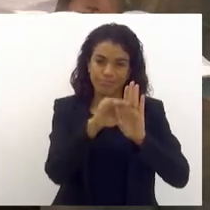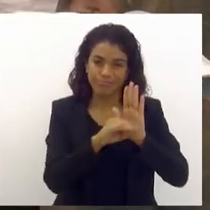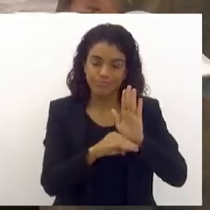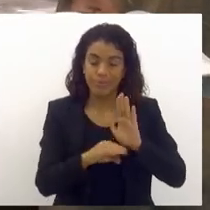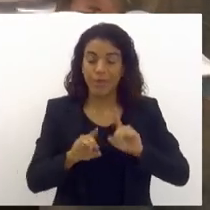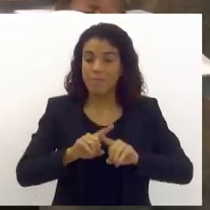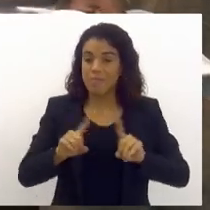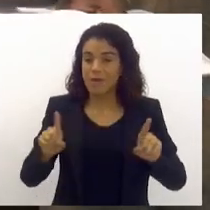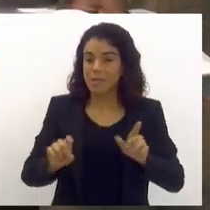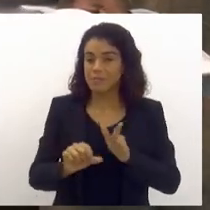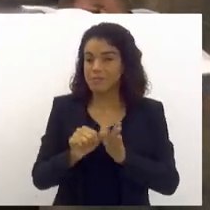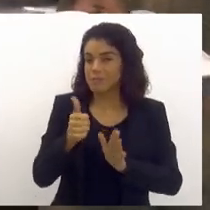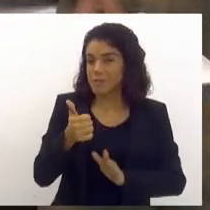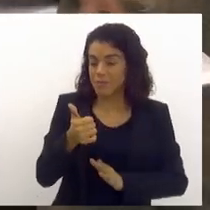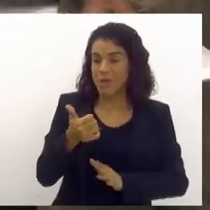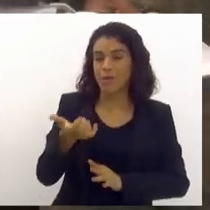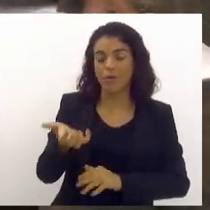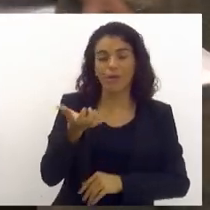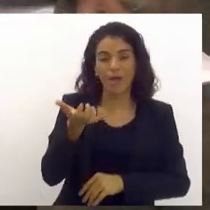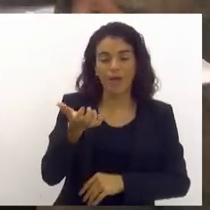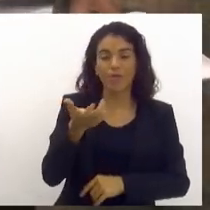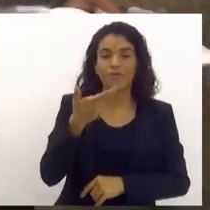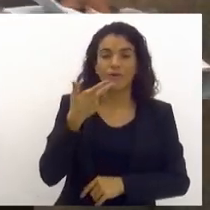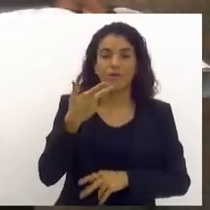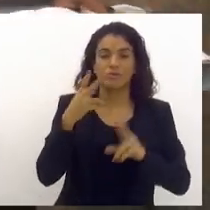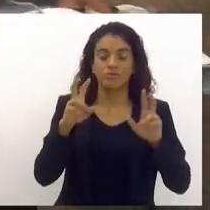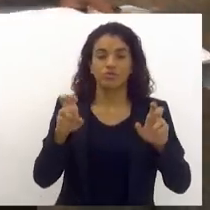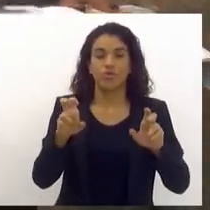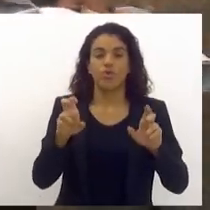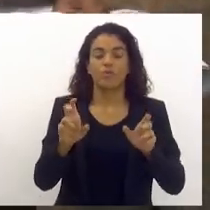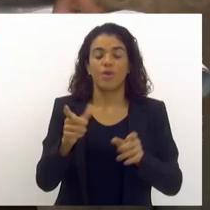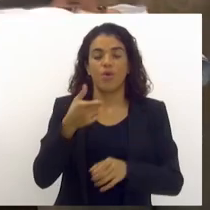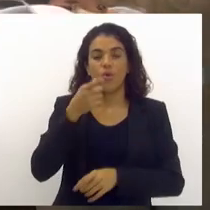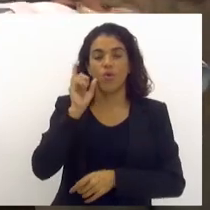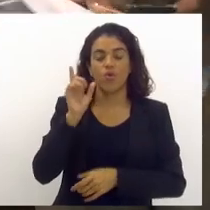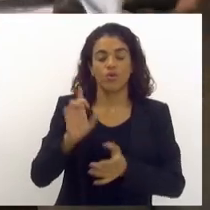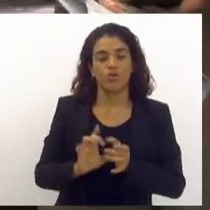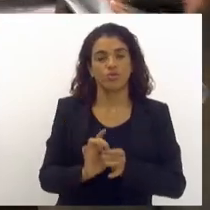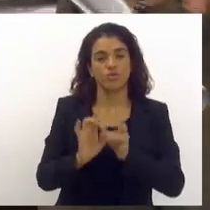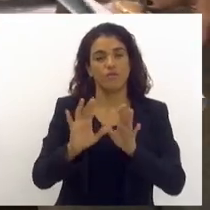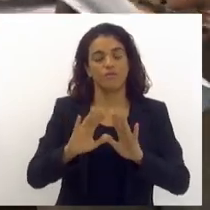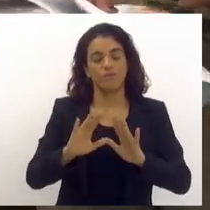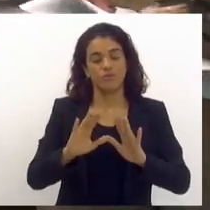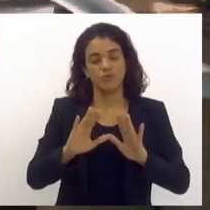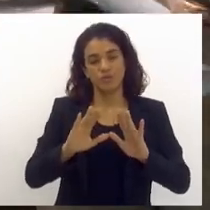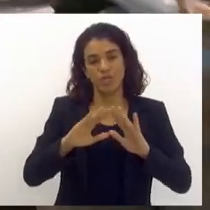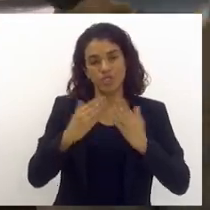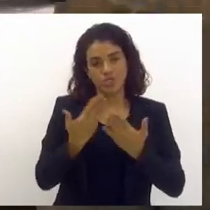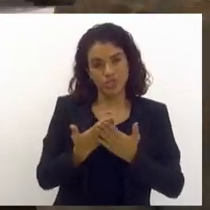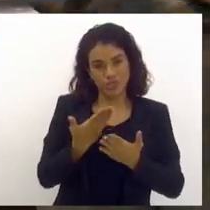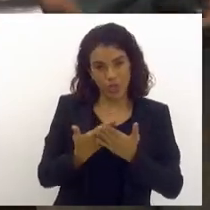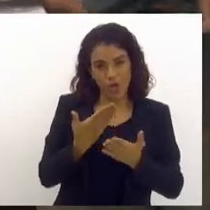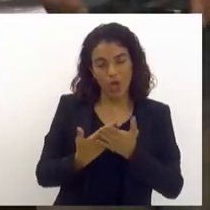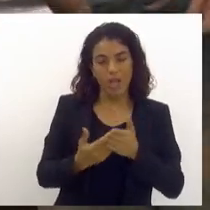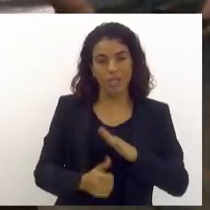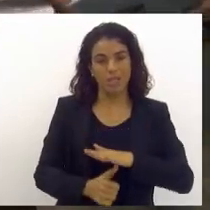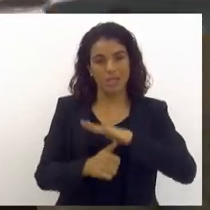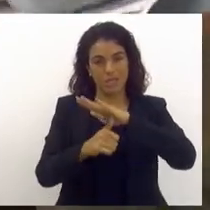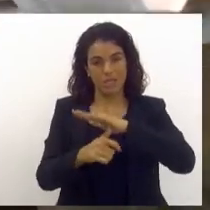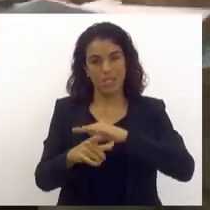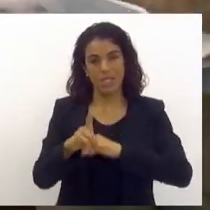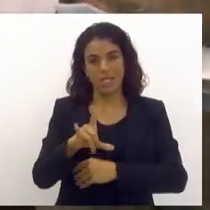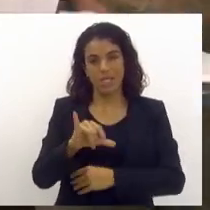destacar, em primeiro lugar, a disposição para o diálogo que a gente teve ontem no Colégio de Líderes e como, nesse projeto em